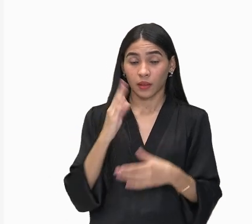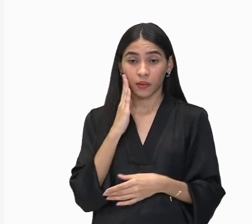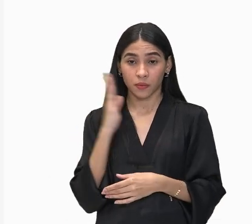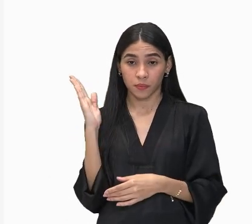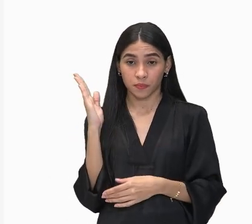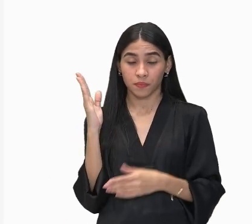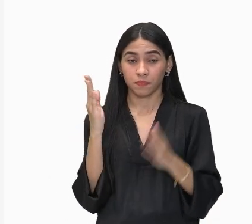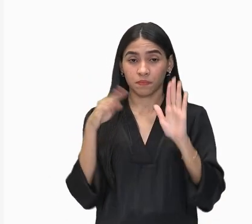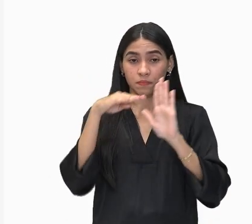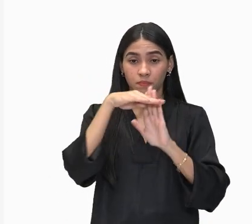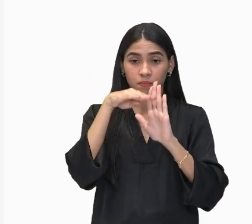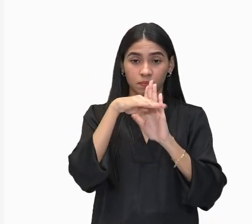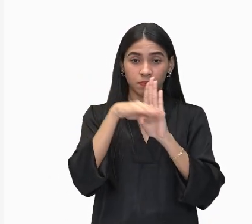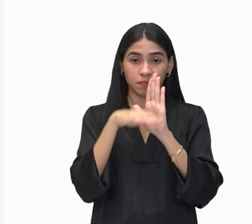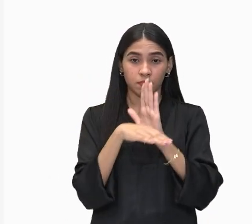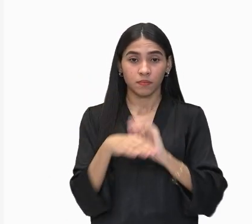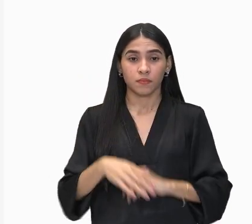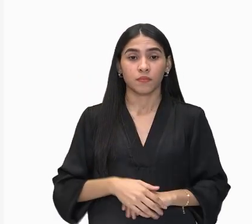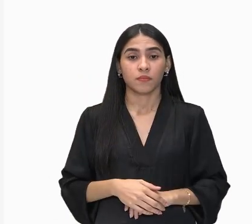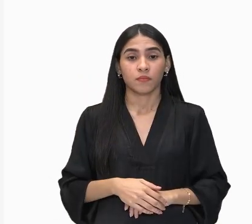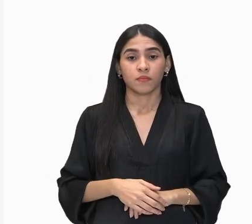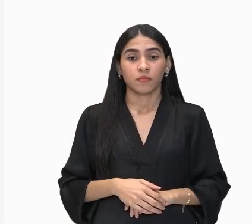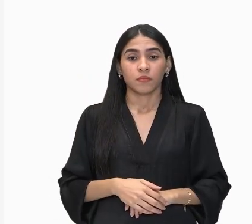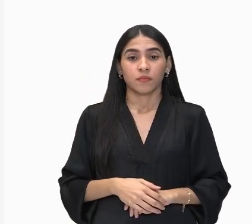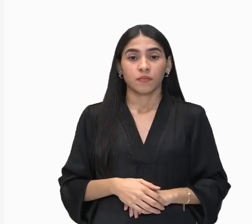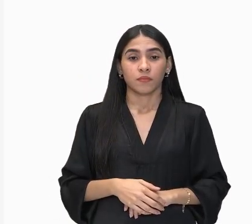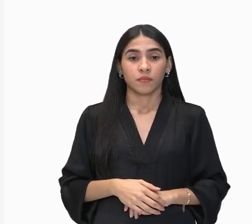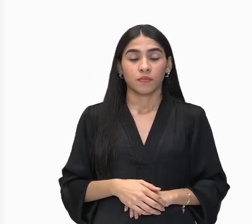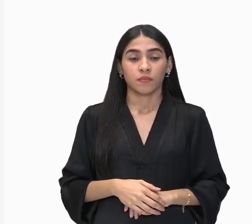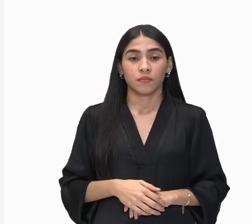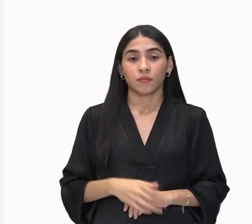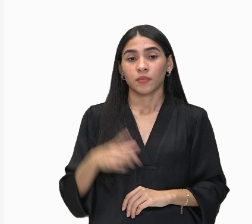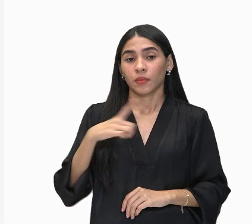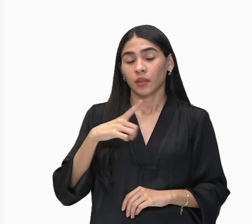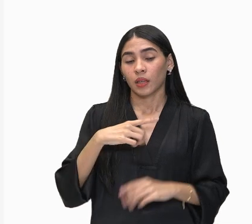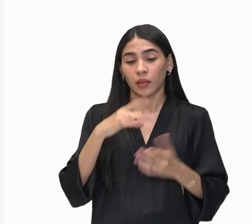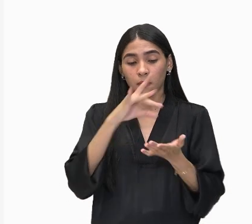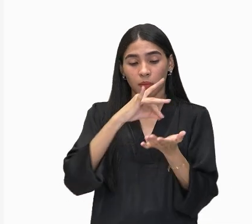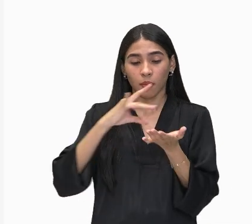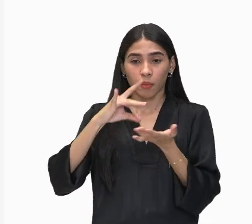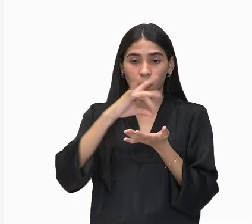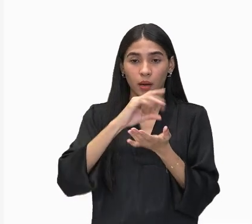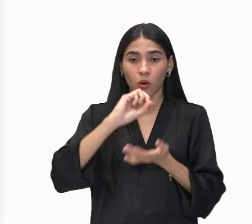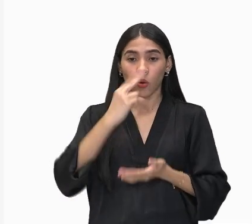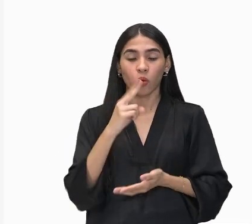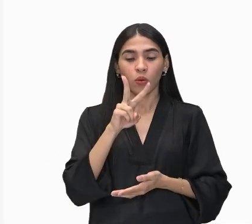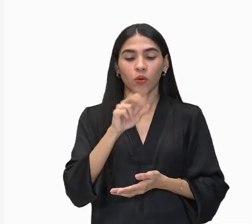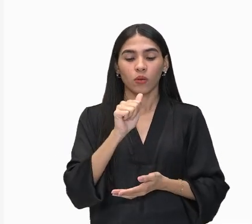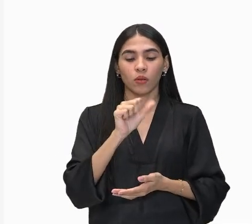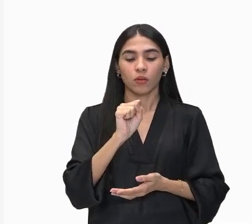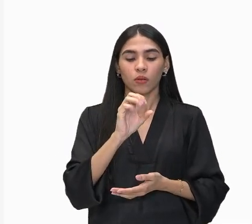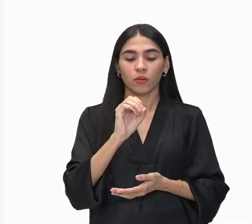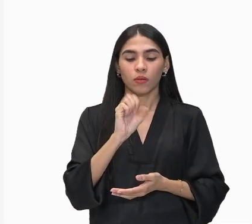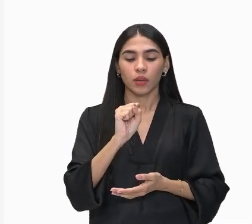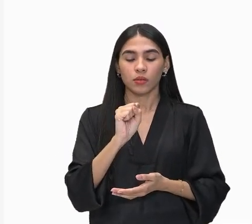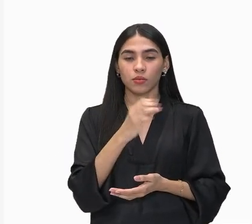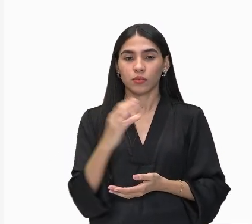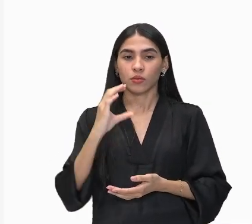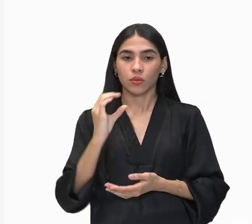classificação, vasos condutores e se eles produzem ou não semente, a começar aí pelas